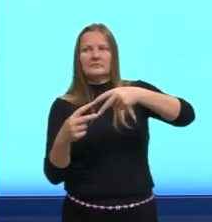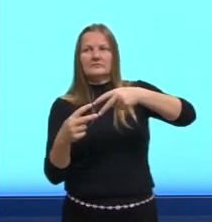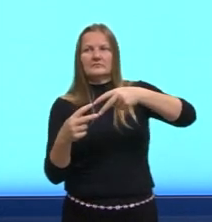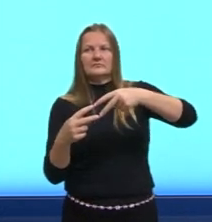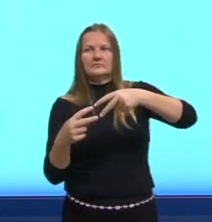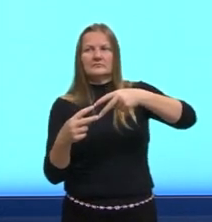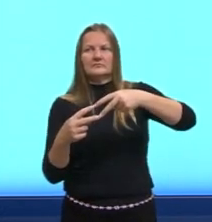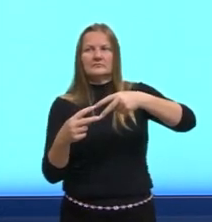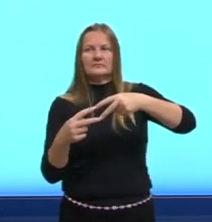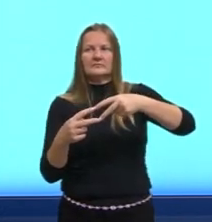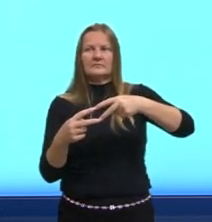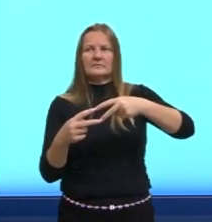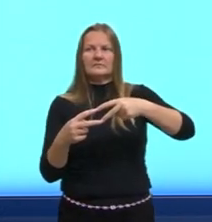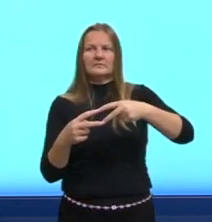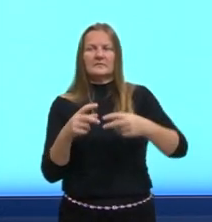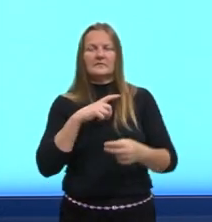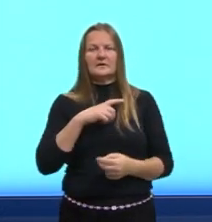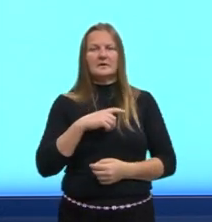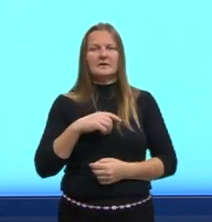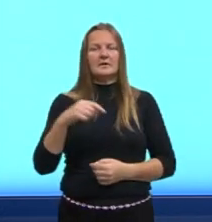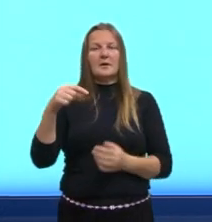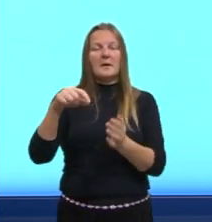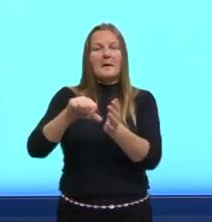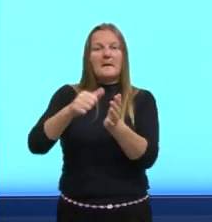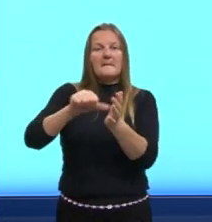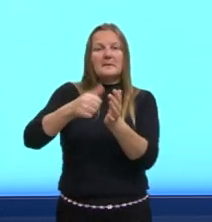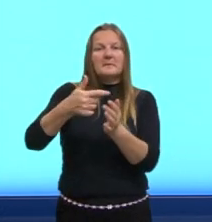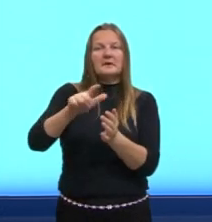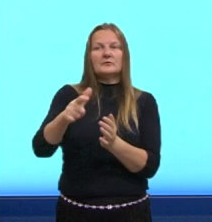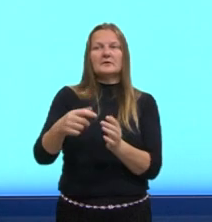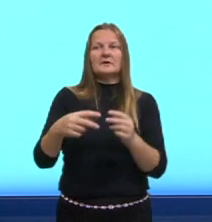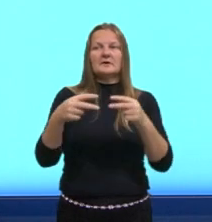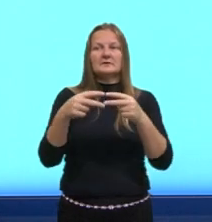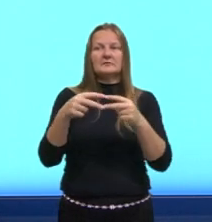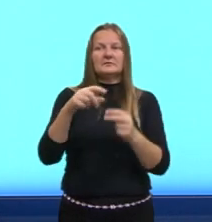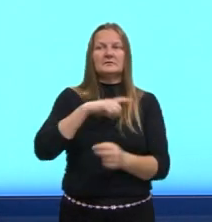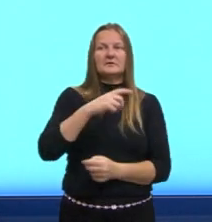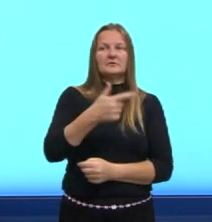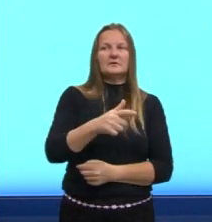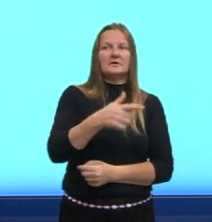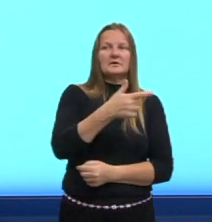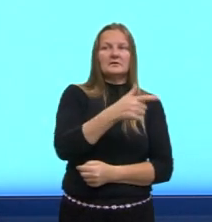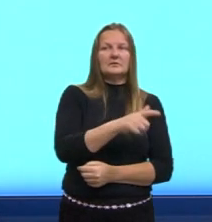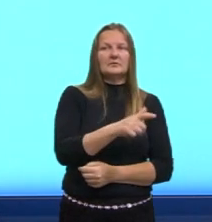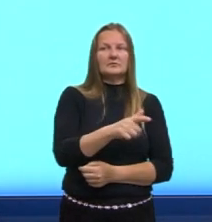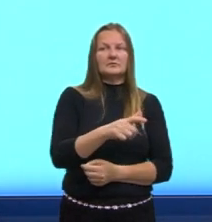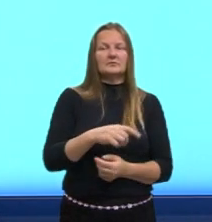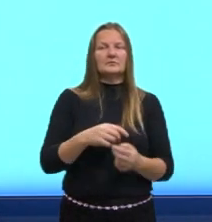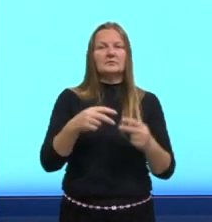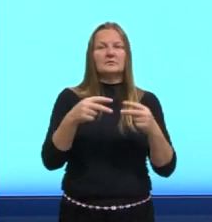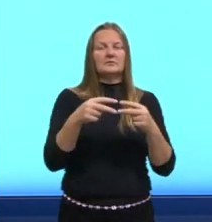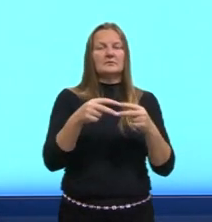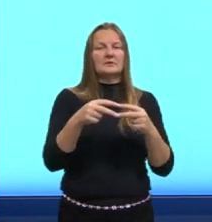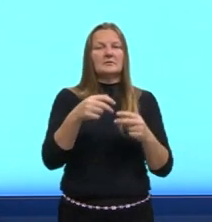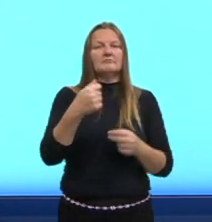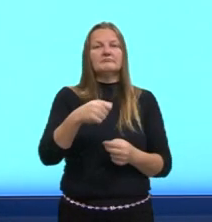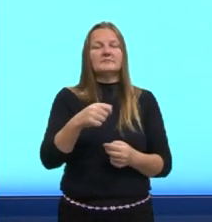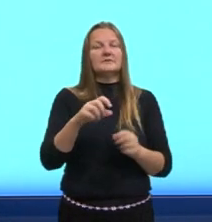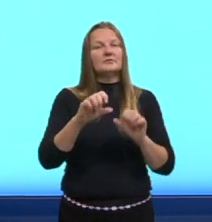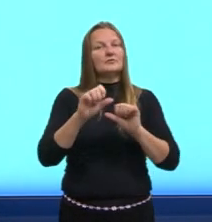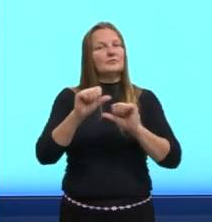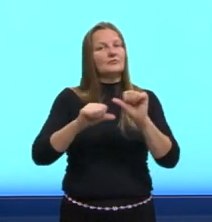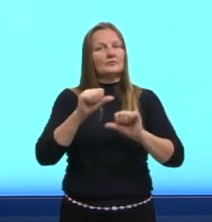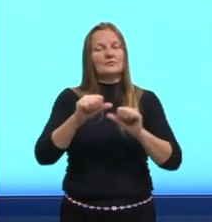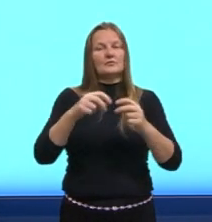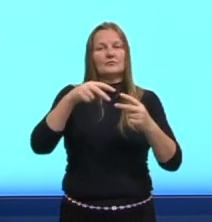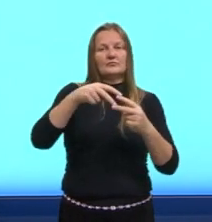ela não tá alternada Por quê eu tenho essa primeira que não tem a segunda tem a terceira não tem mas a quarta deveria ter se não não